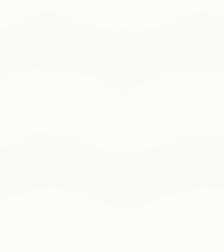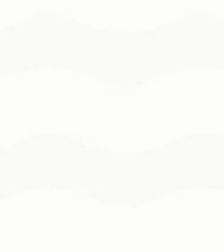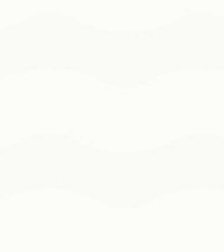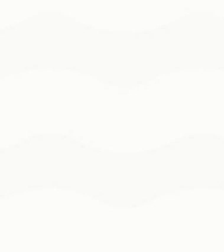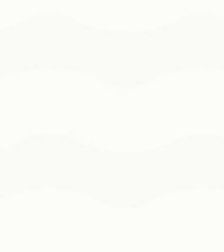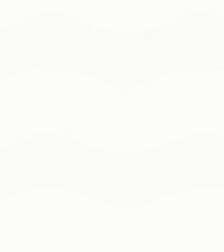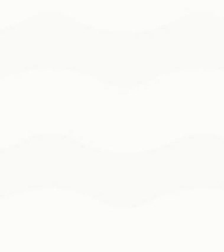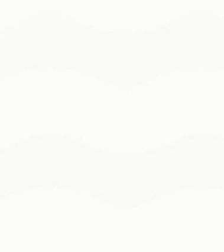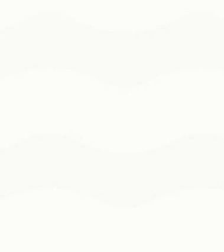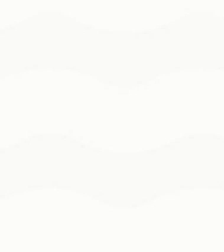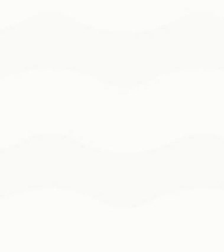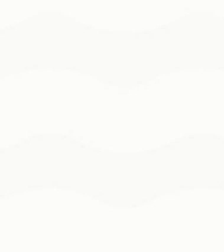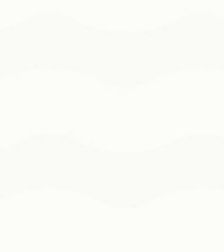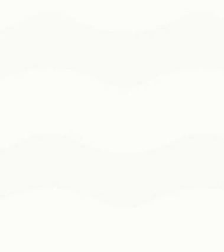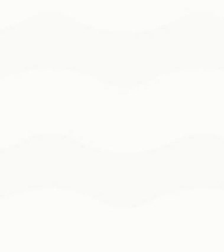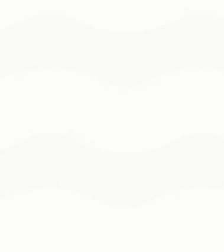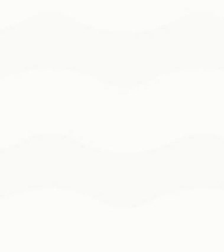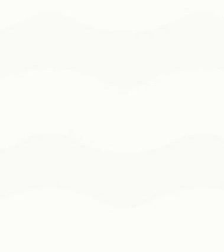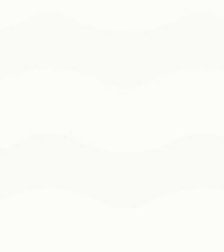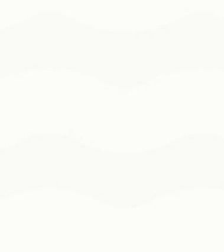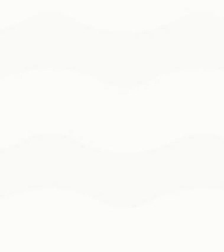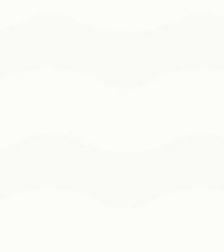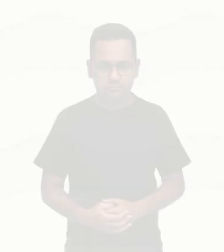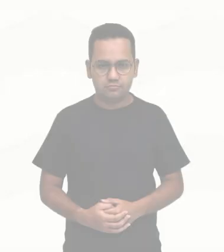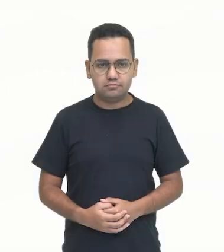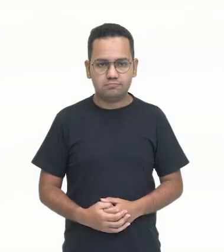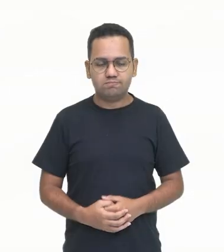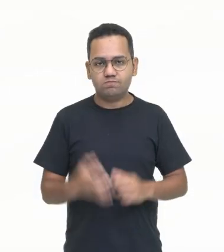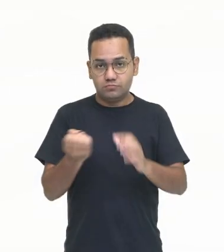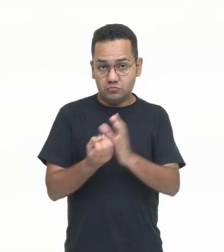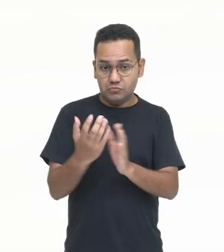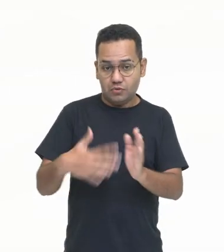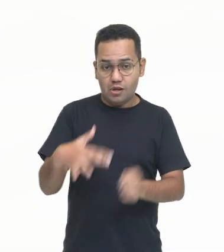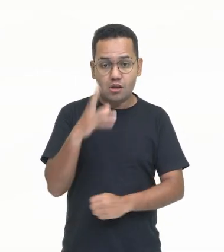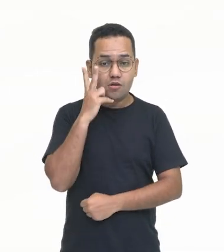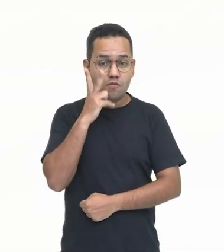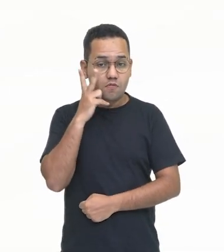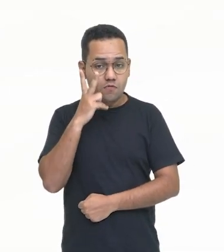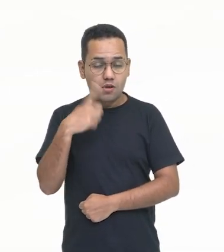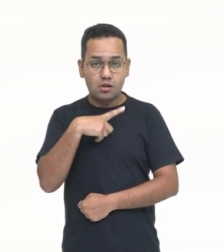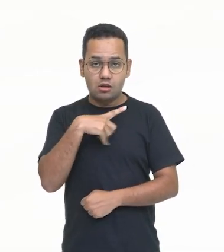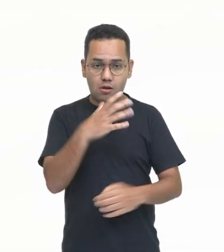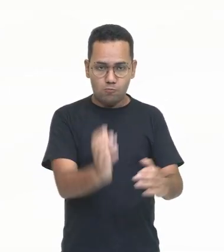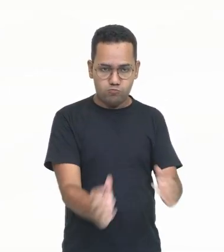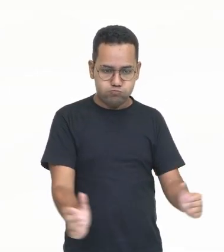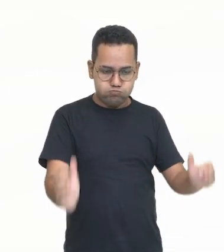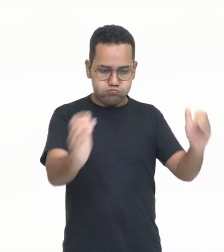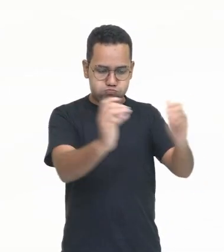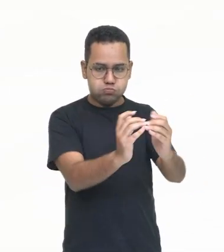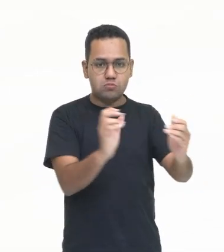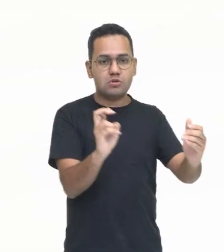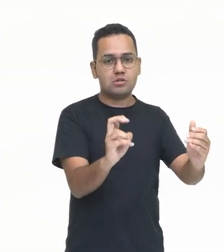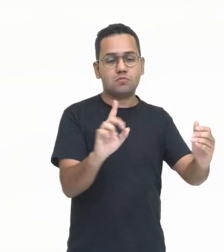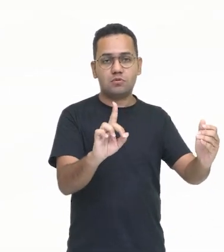barril com 5 decalitros. Atenção, 5 decalitros de vinho. Quantos decilitros